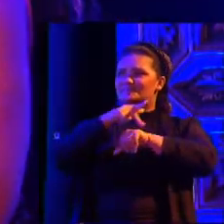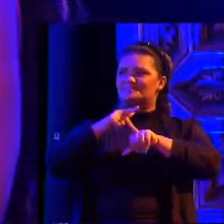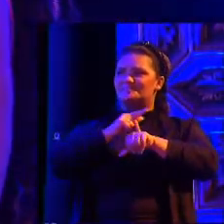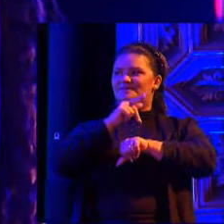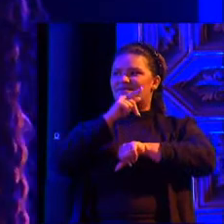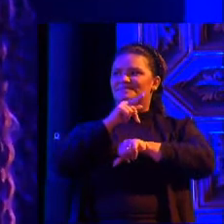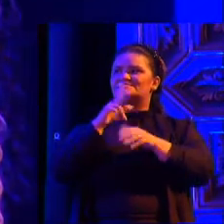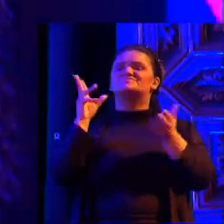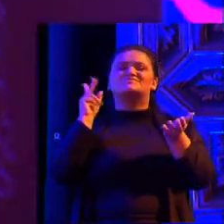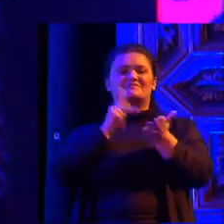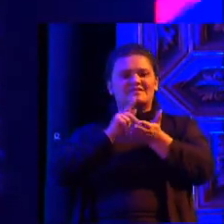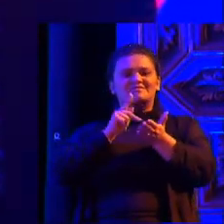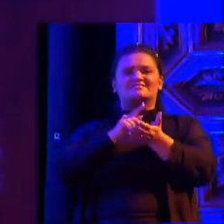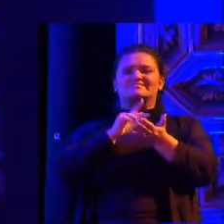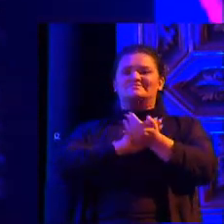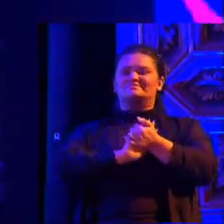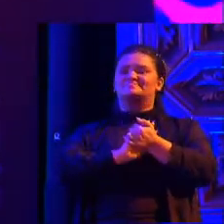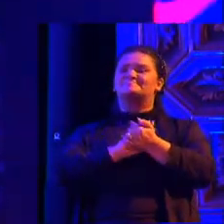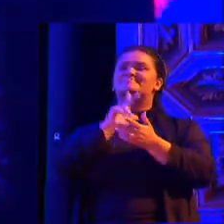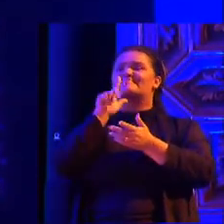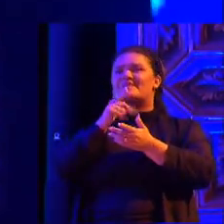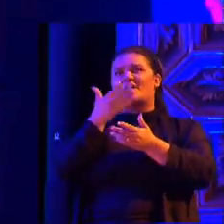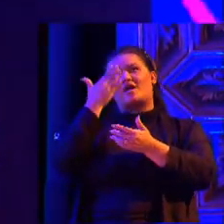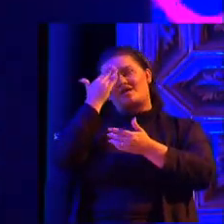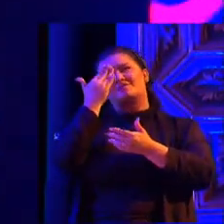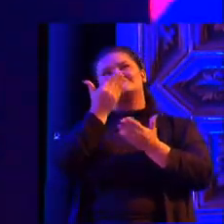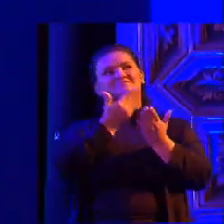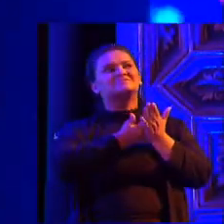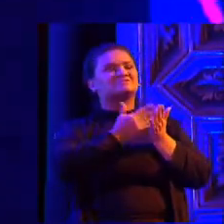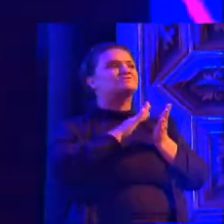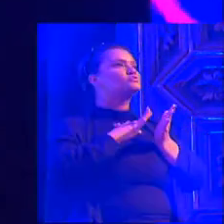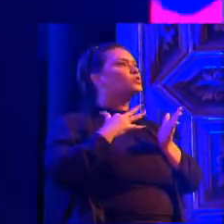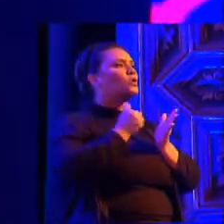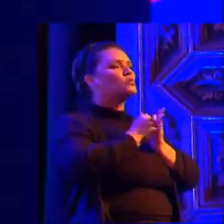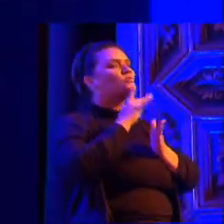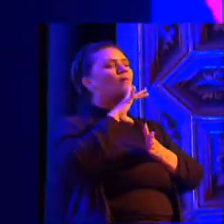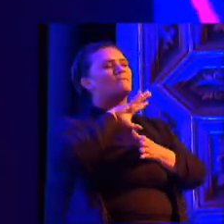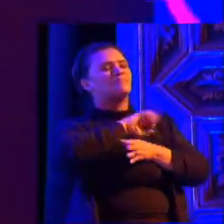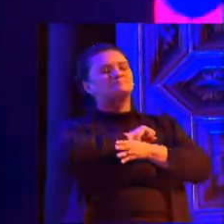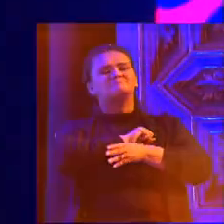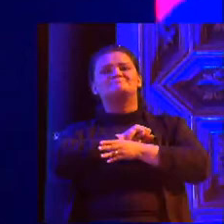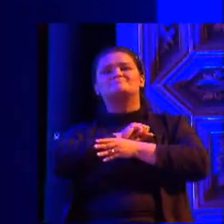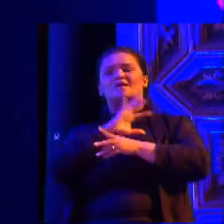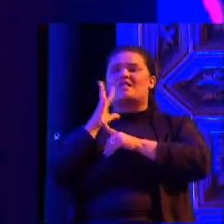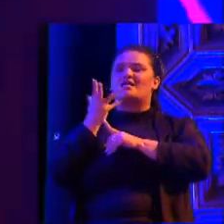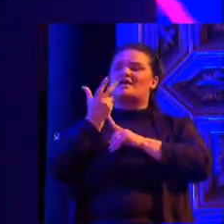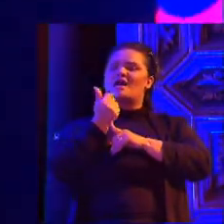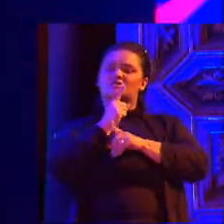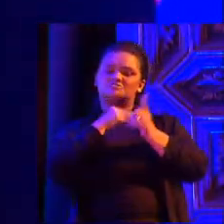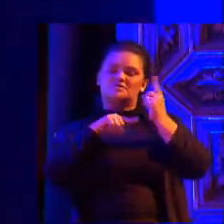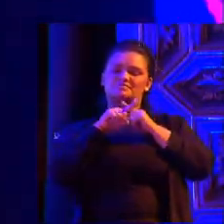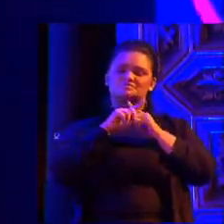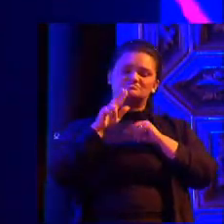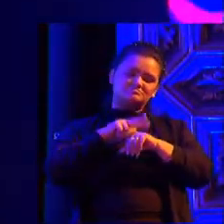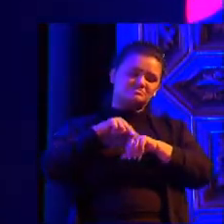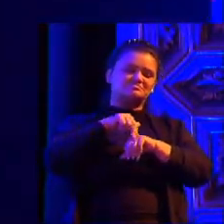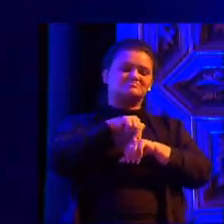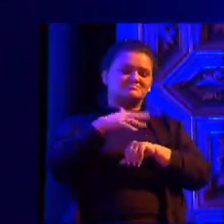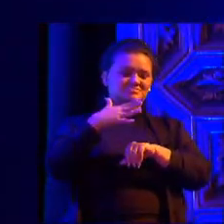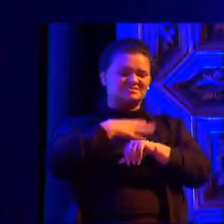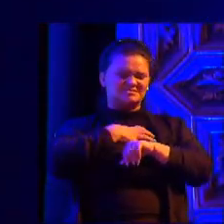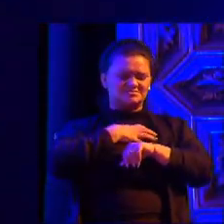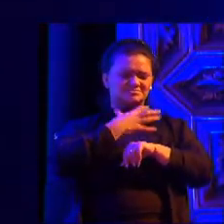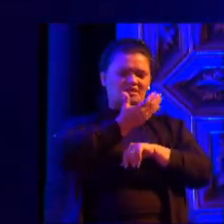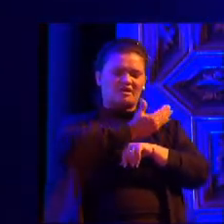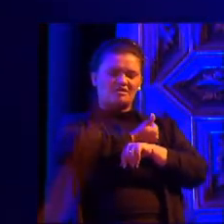de verdade, é um reconhecimento de todo o amor que eu tenho pela arte, pela música, Quando eu piso no palco, eu piso com o coração.